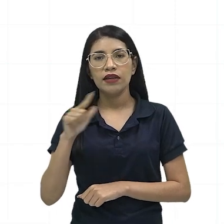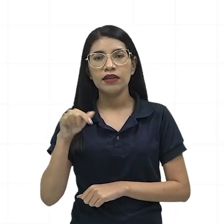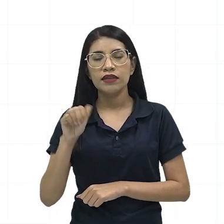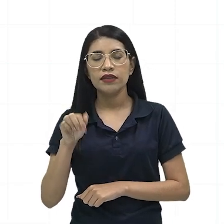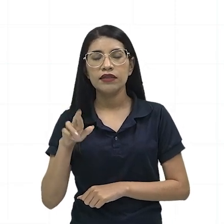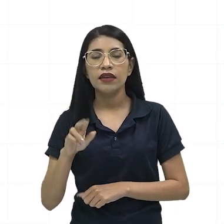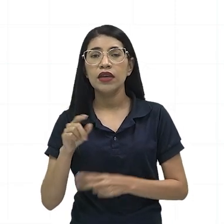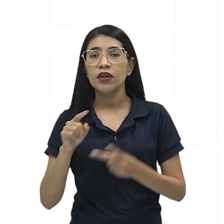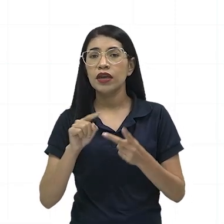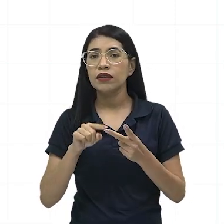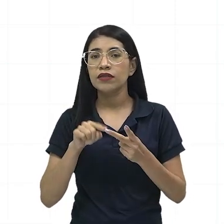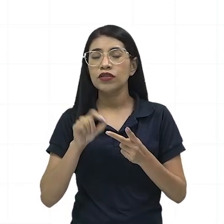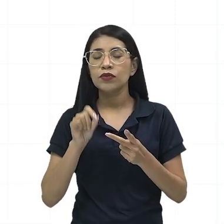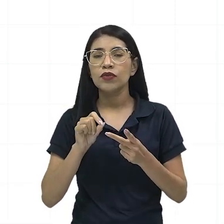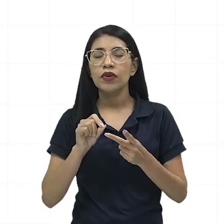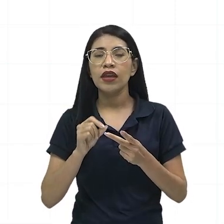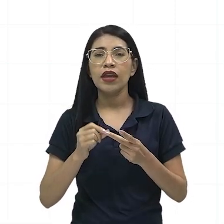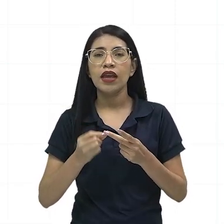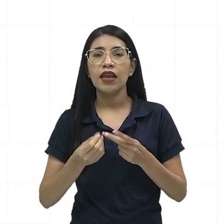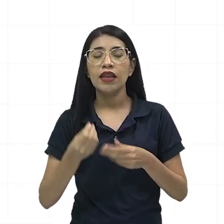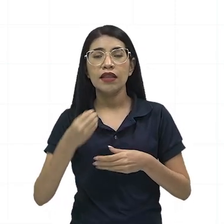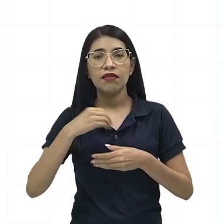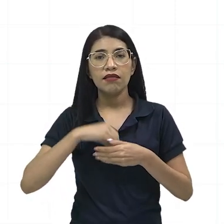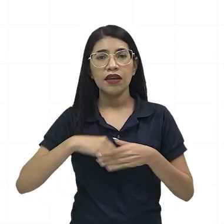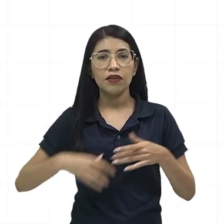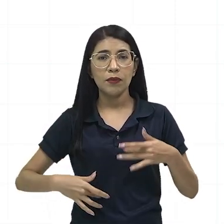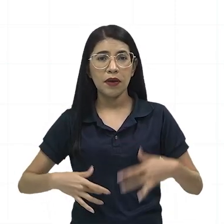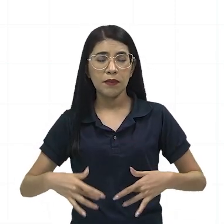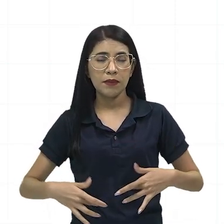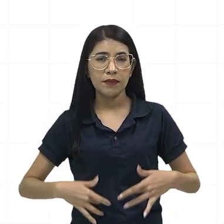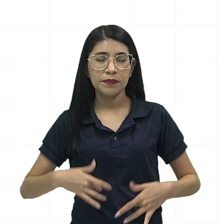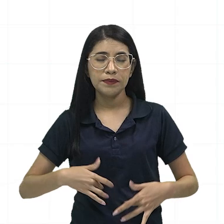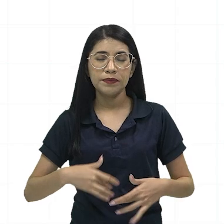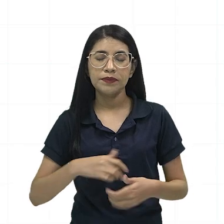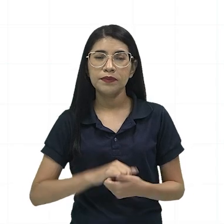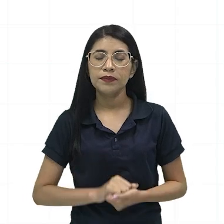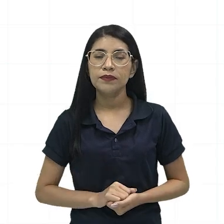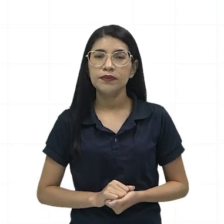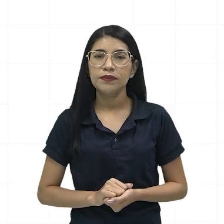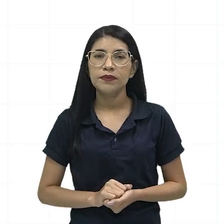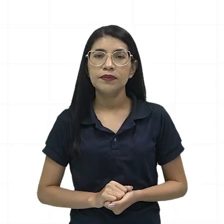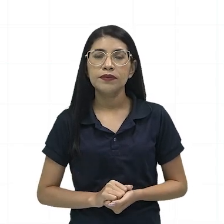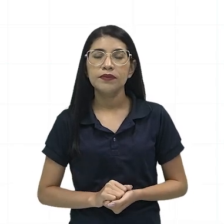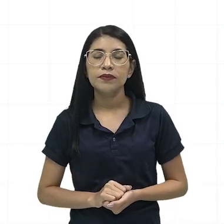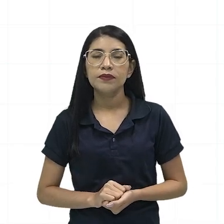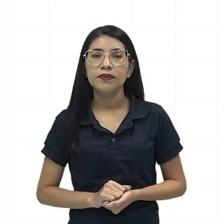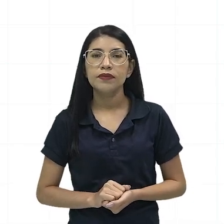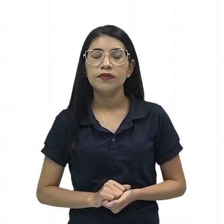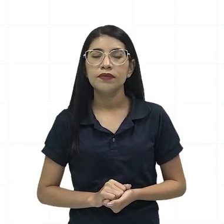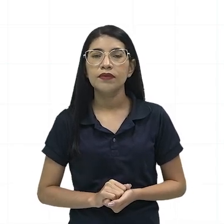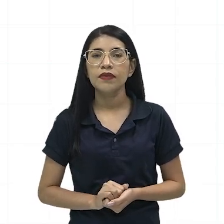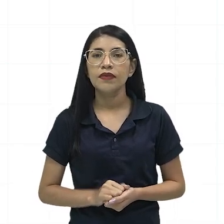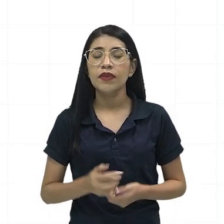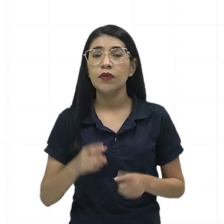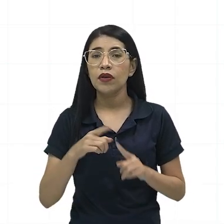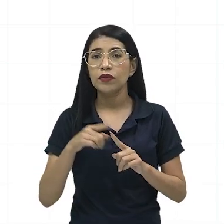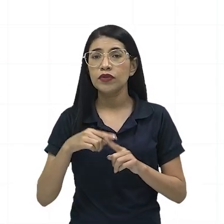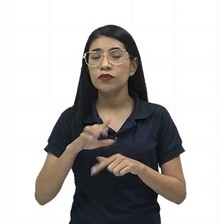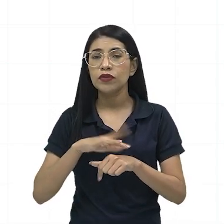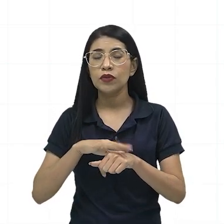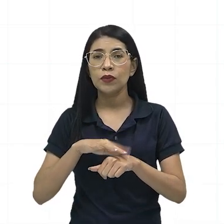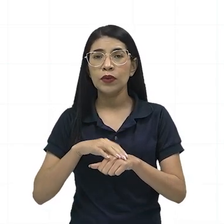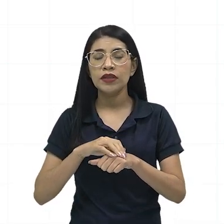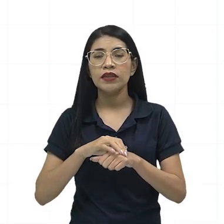leishmaniose vai atacar órgãos internos, certo? É uma doença que é transmitida